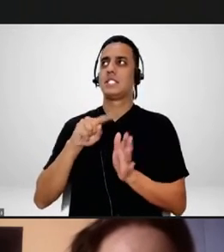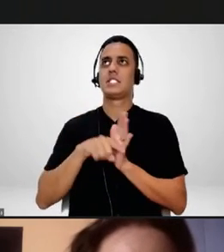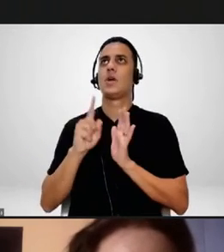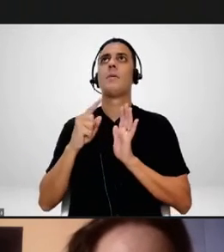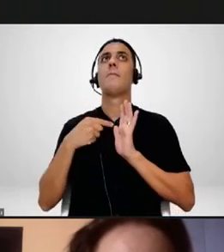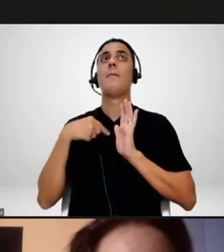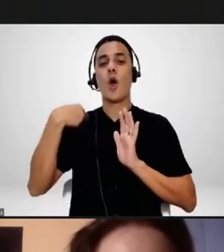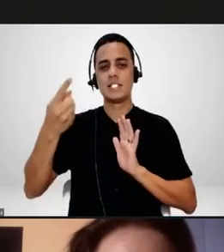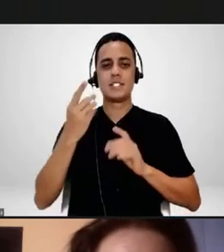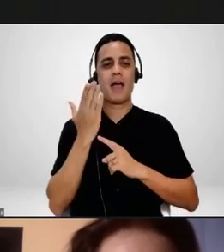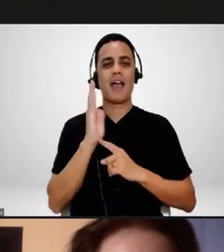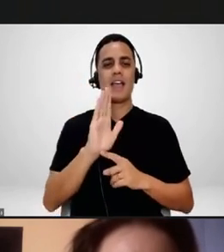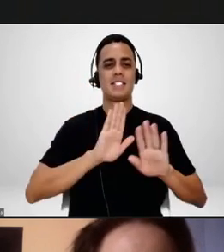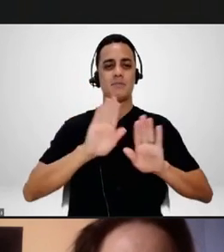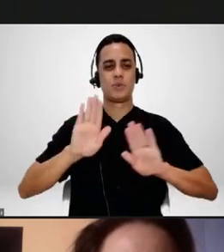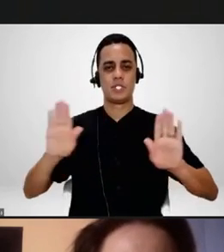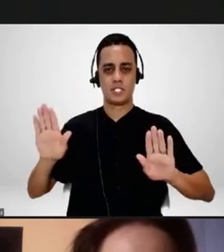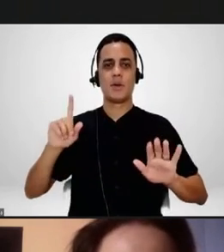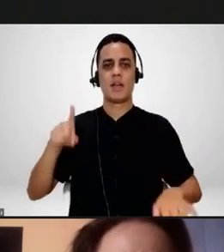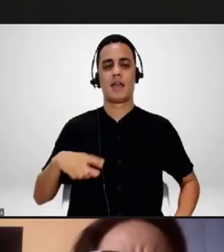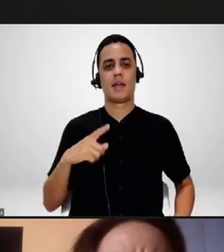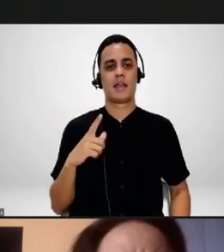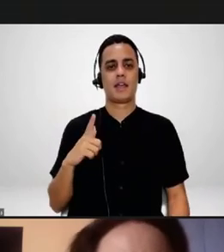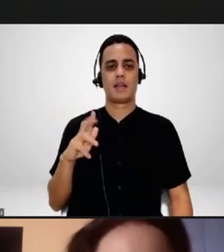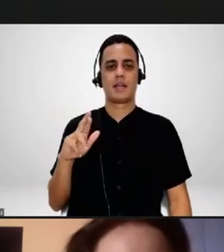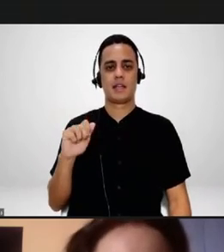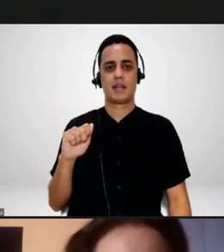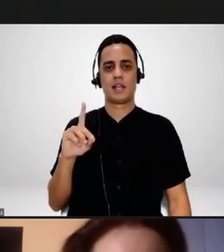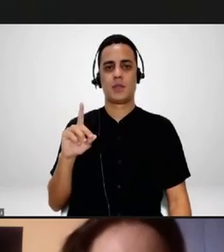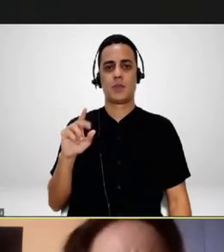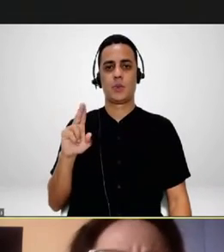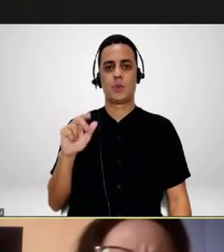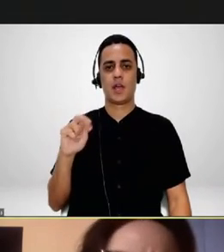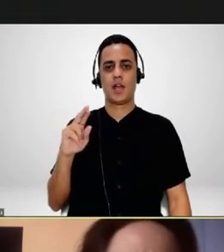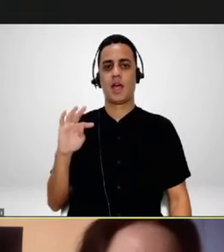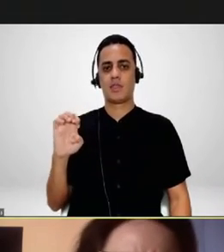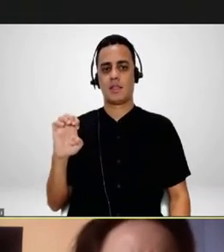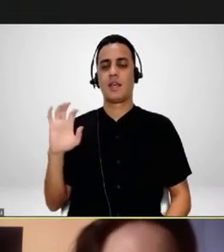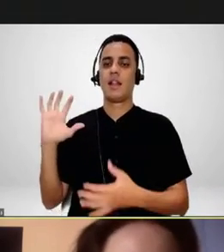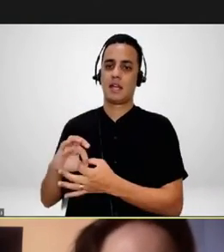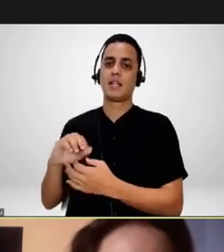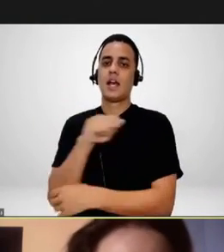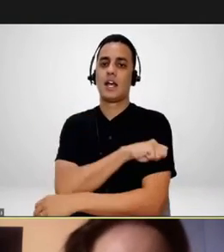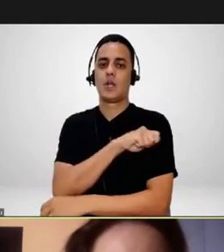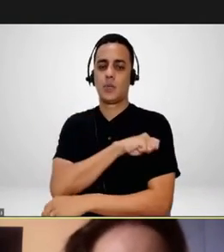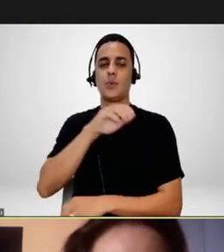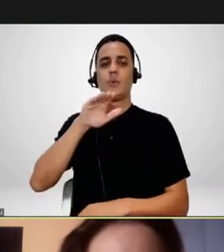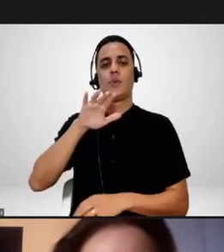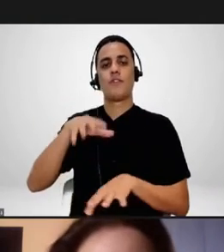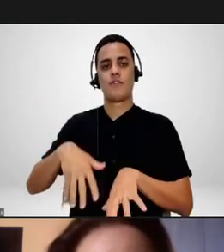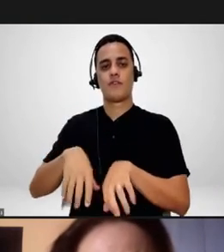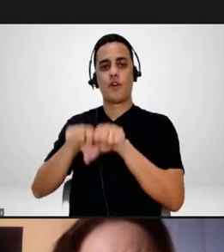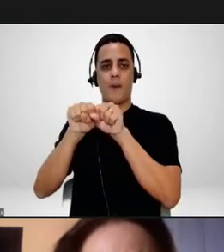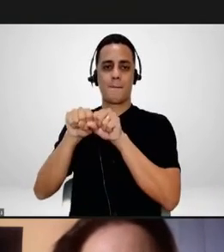exposição, desculpe, agora é a Grado Artes, que é para alunos graduandos. de artes legal. plásticas e artes visuais.